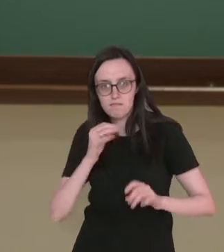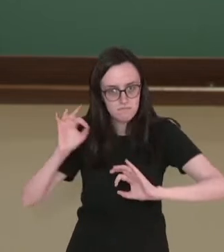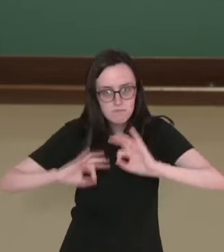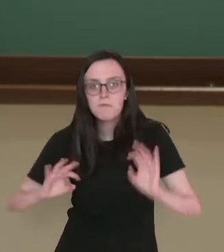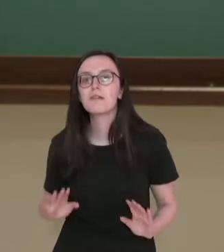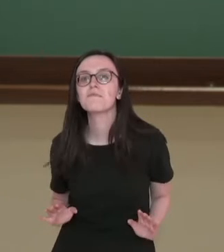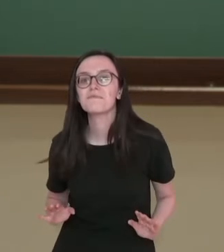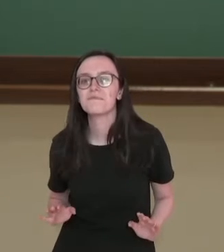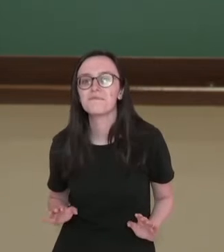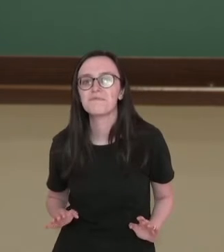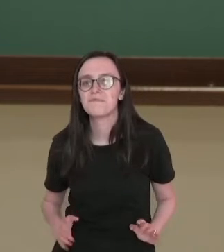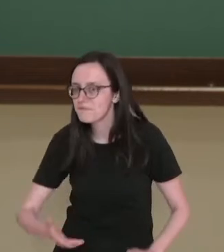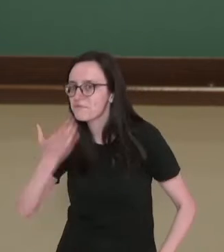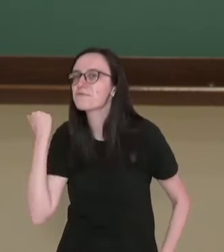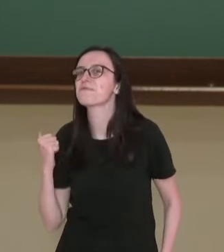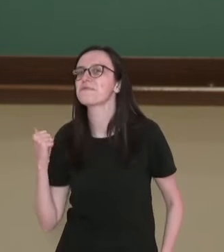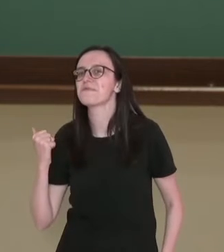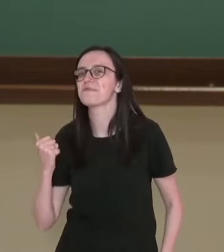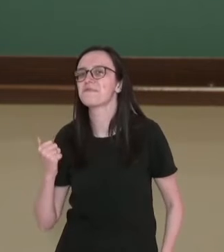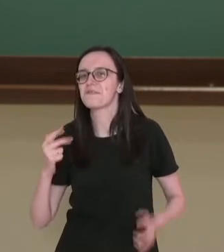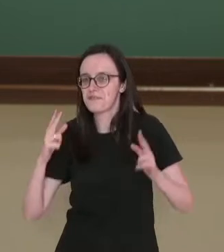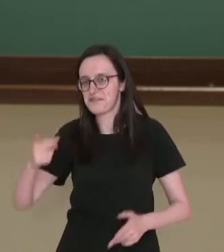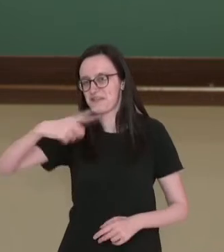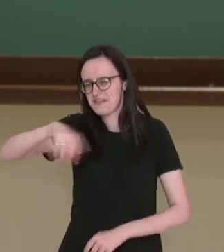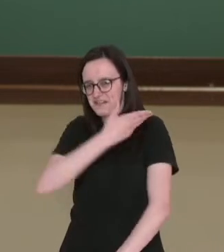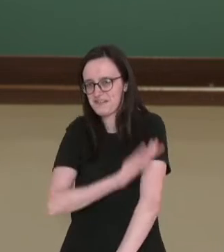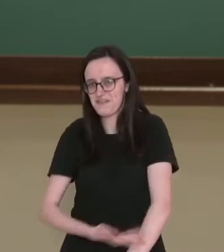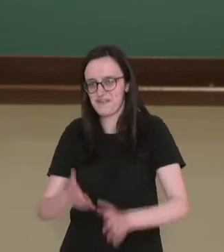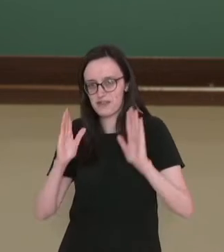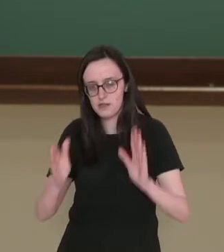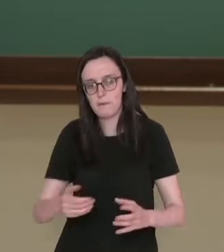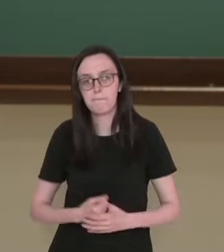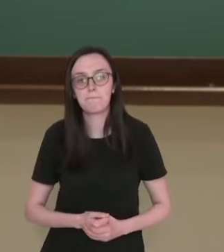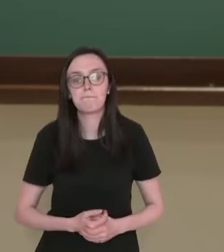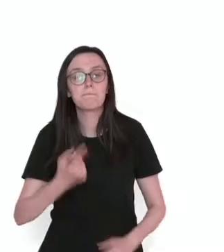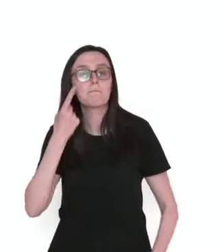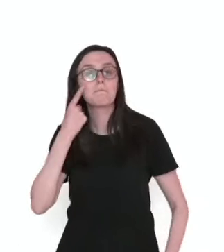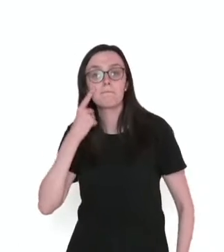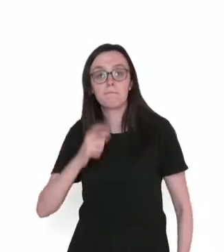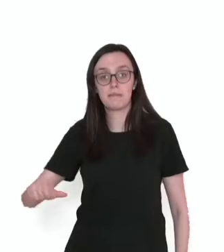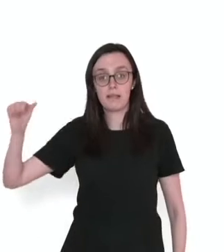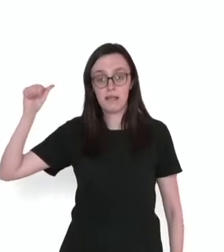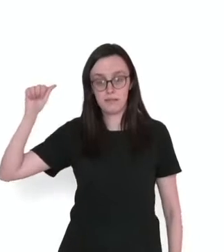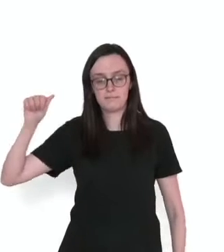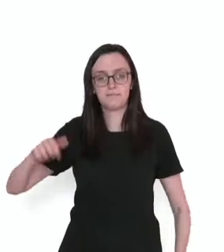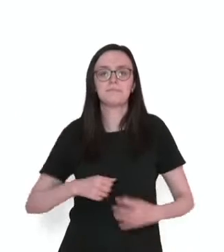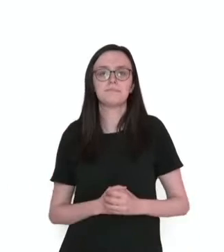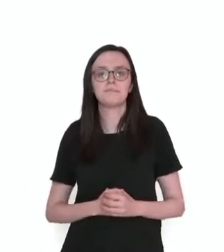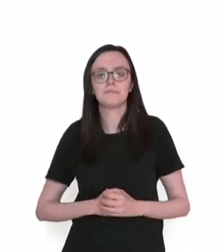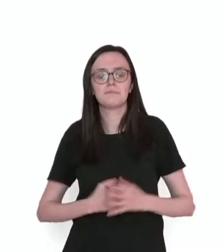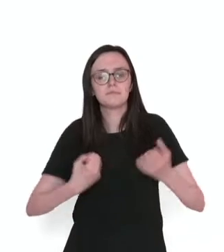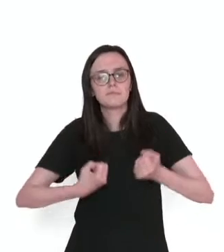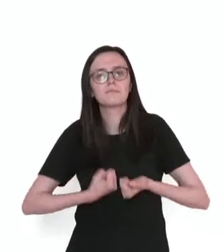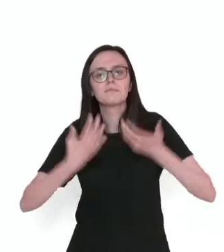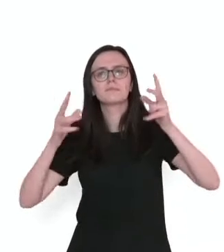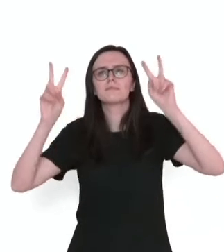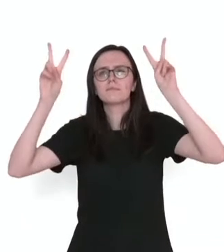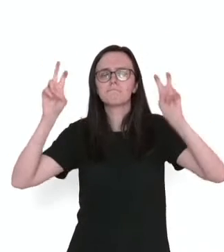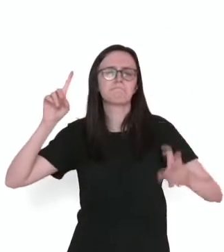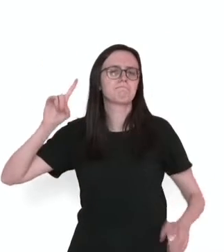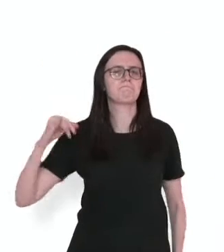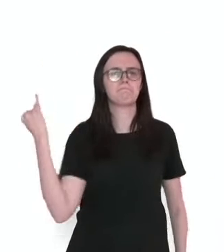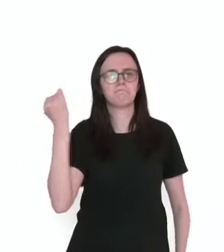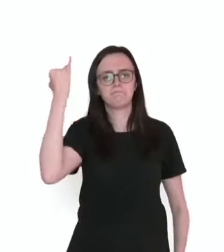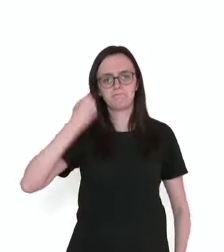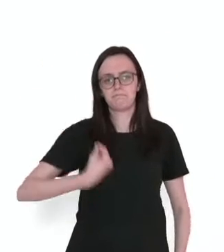preparado? Bora lá então, como dizem vocês. Alternativa A. O poema traz um tema muito relevante